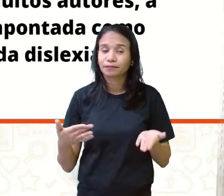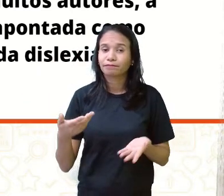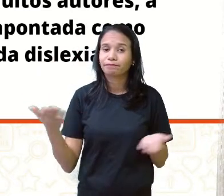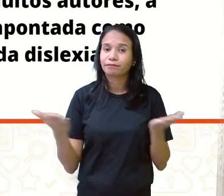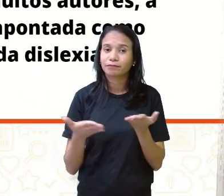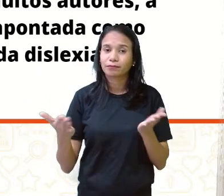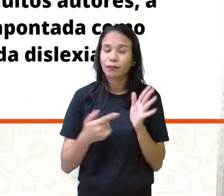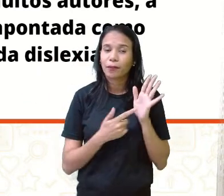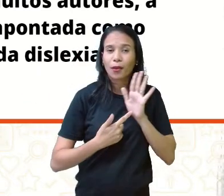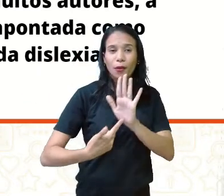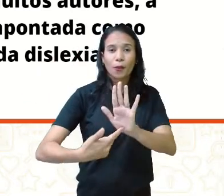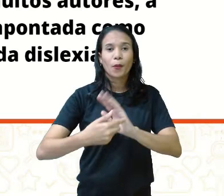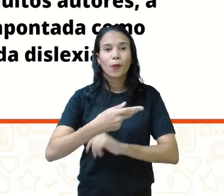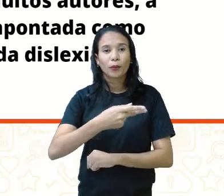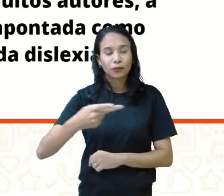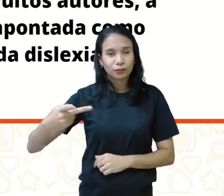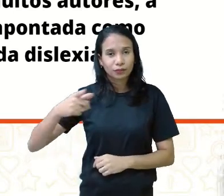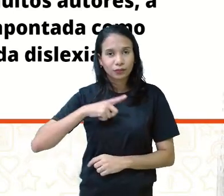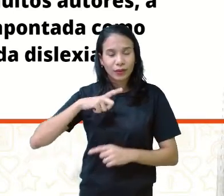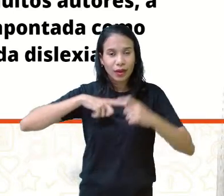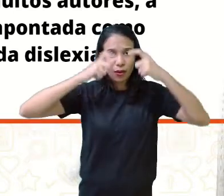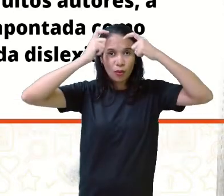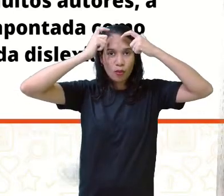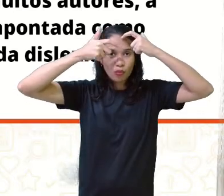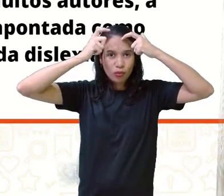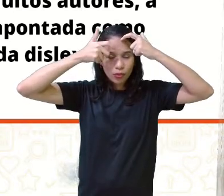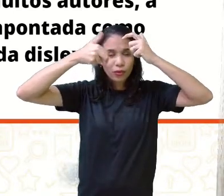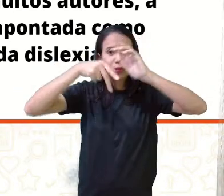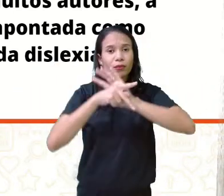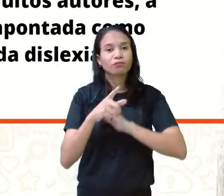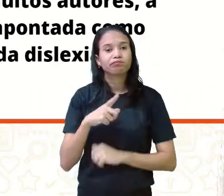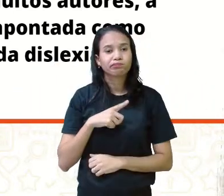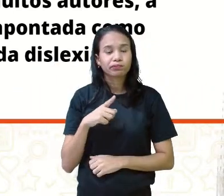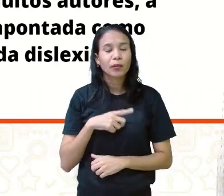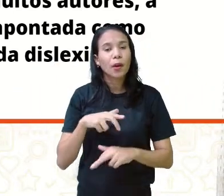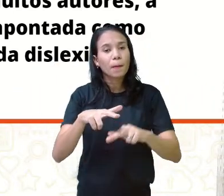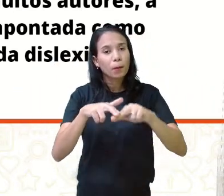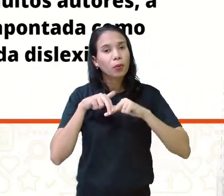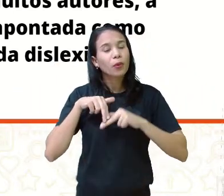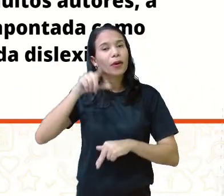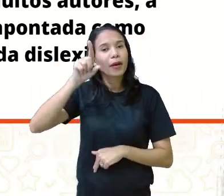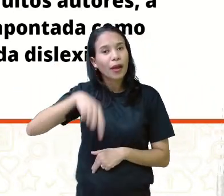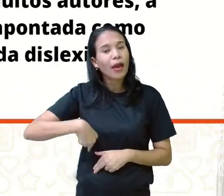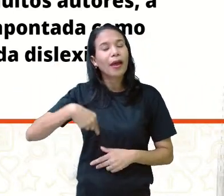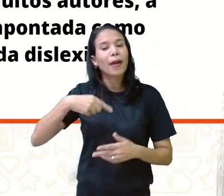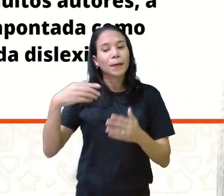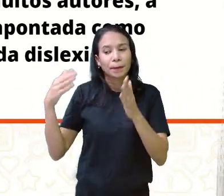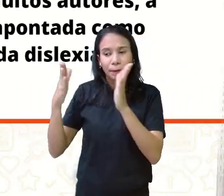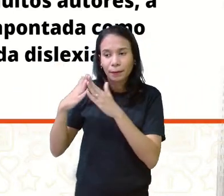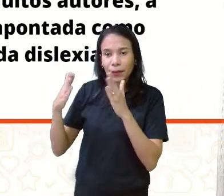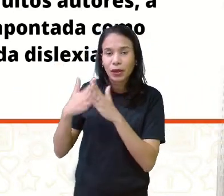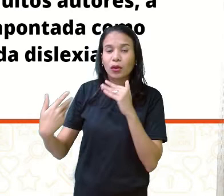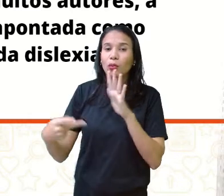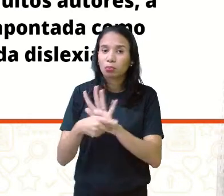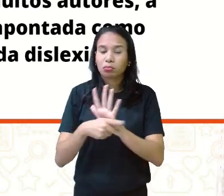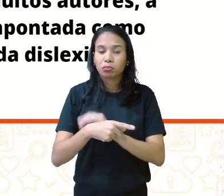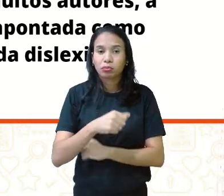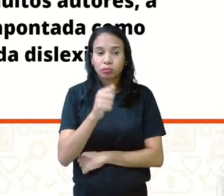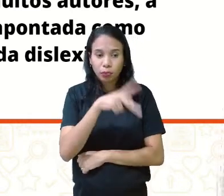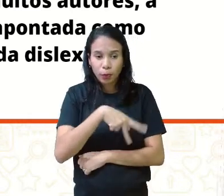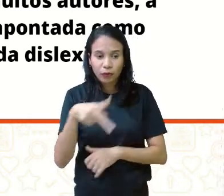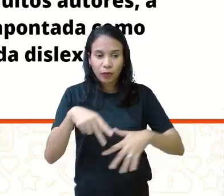estou aqui trazendo esses transtornos, alguns transtornos, porque foram solicitações de